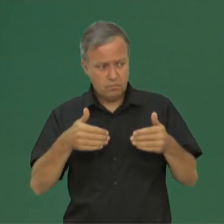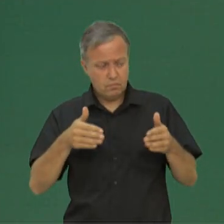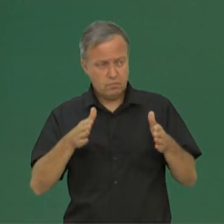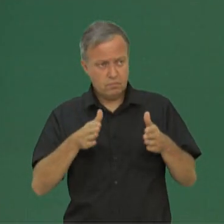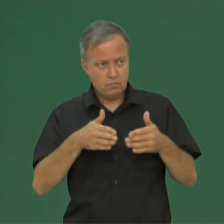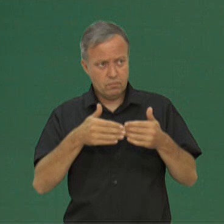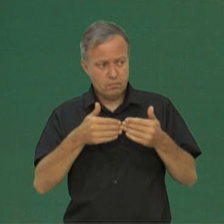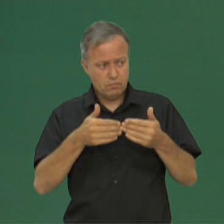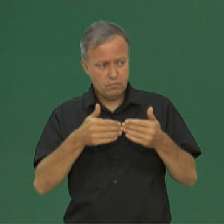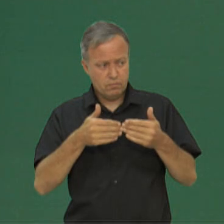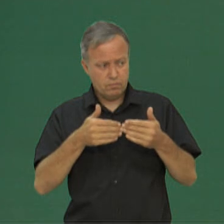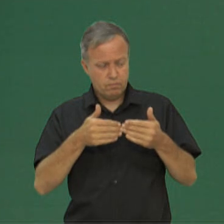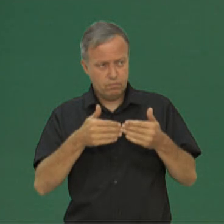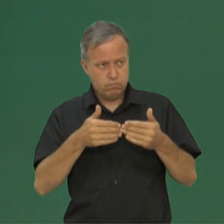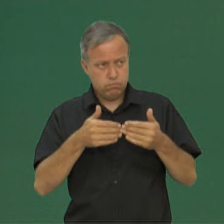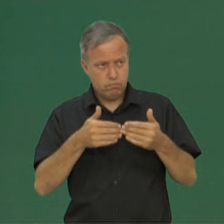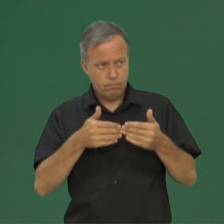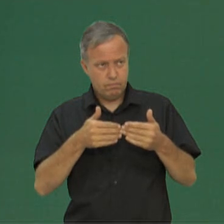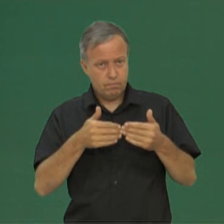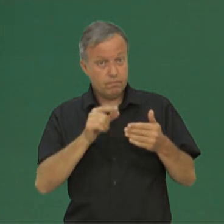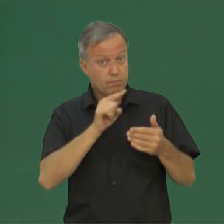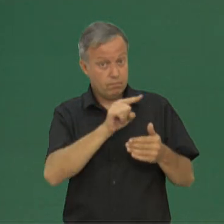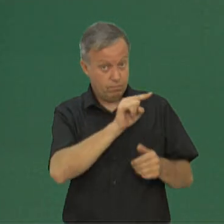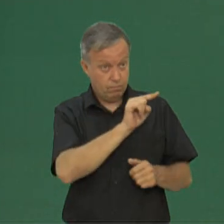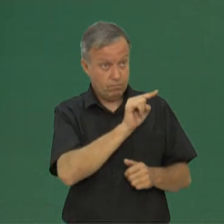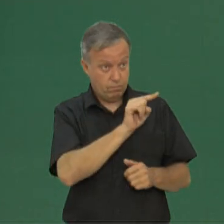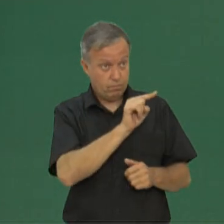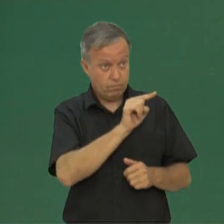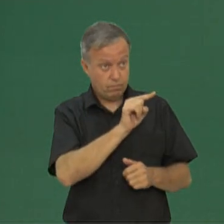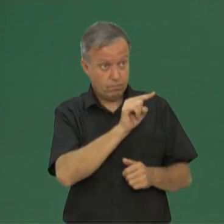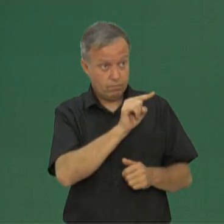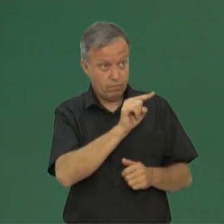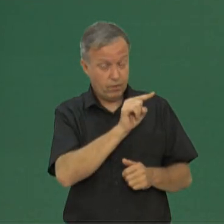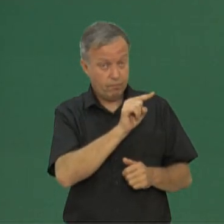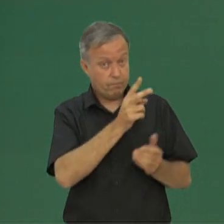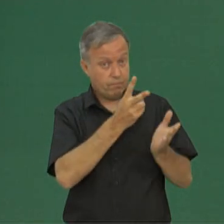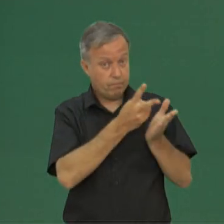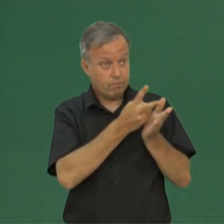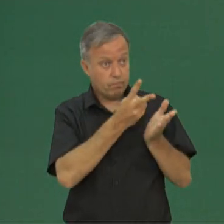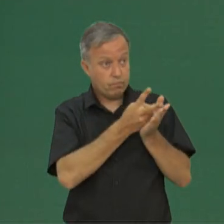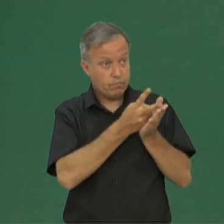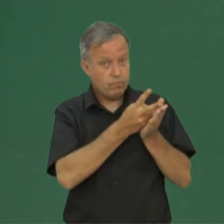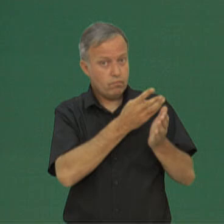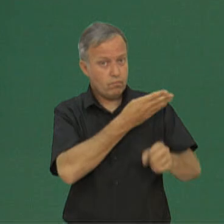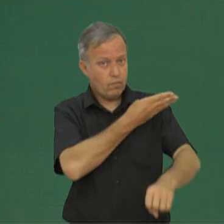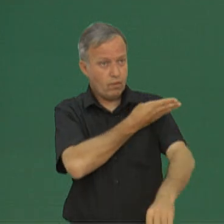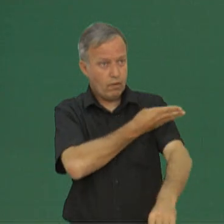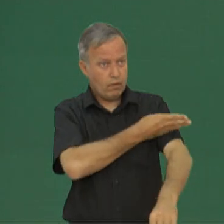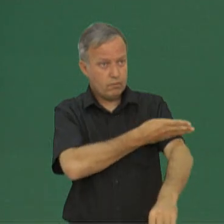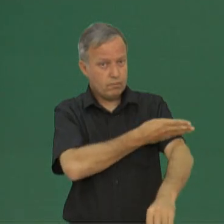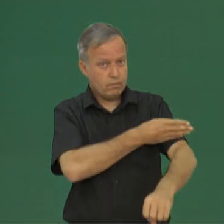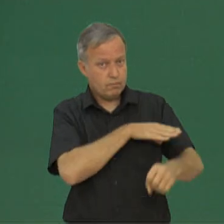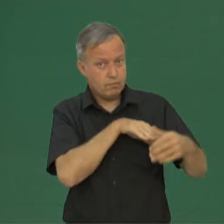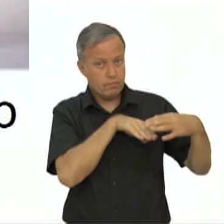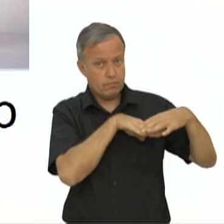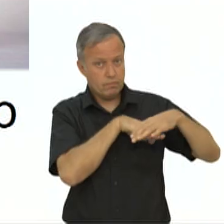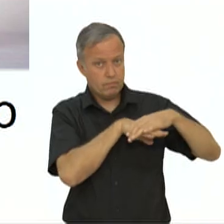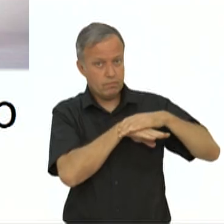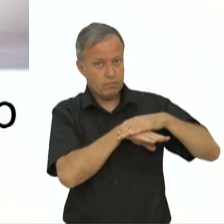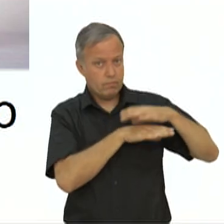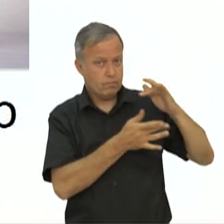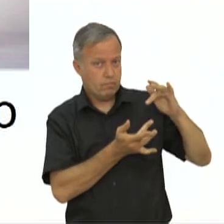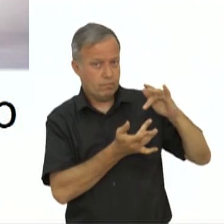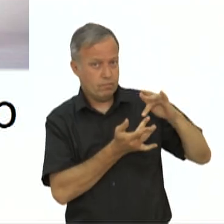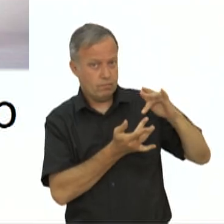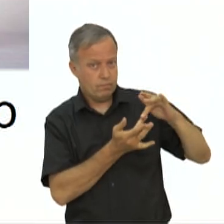certo? Então, ela era sempre branco. E a sapatilha combinava com o